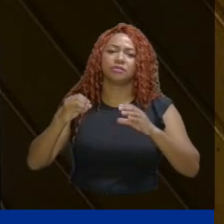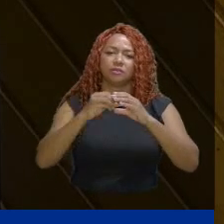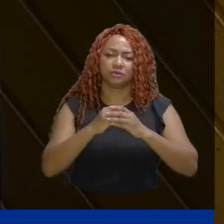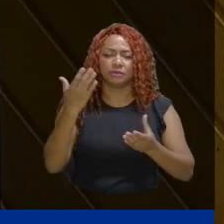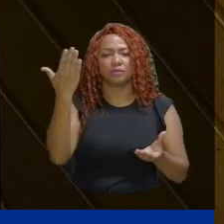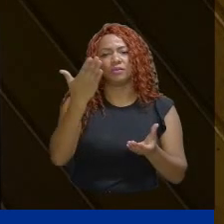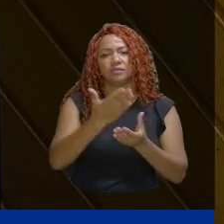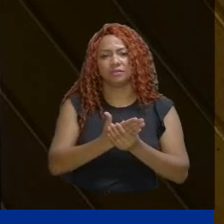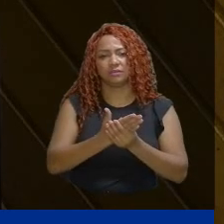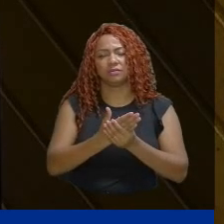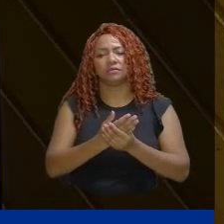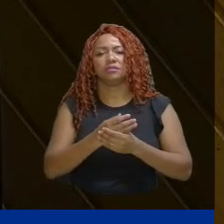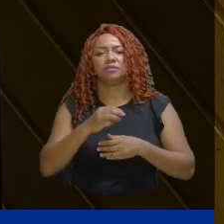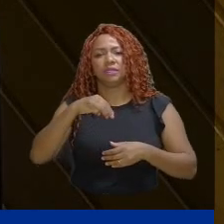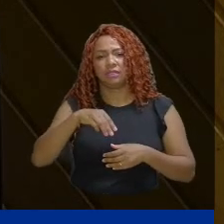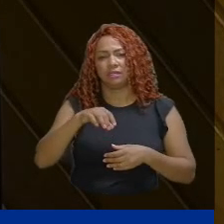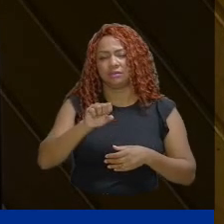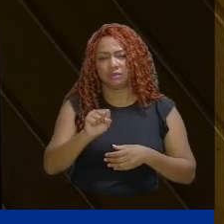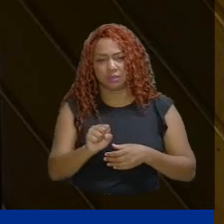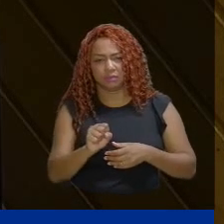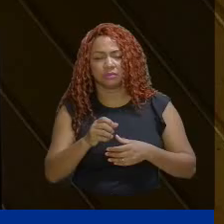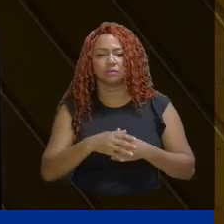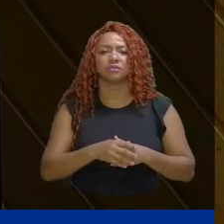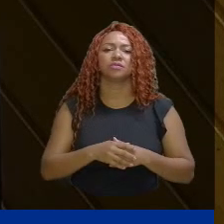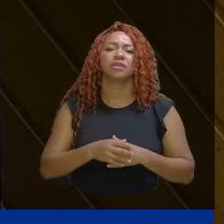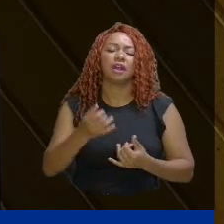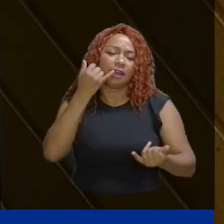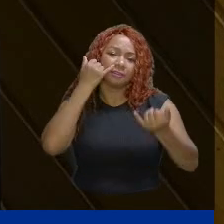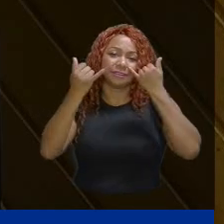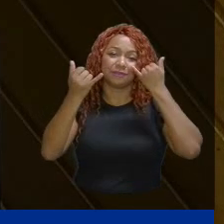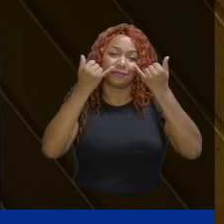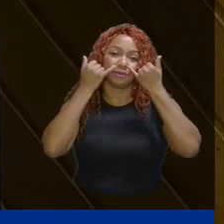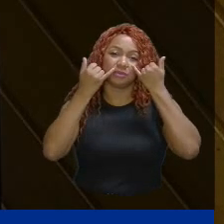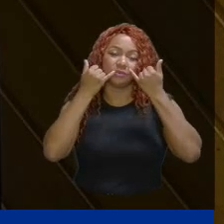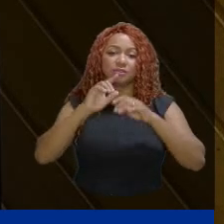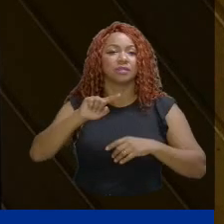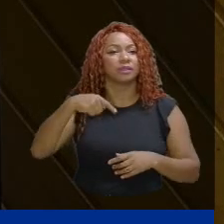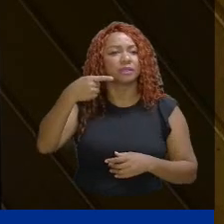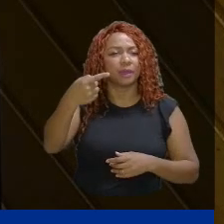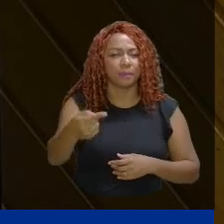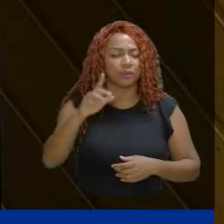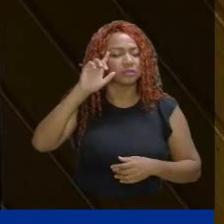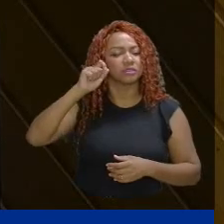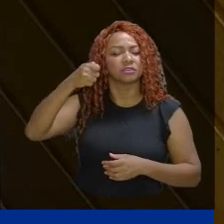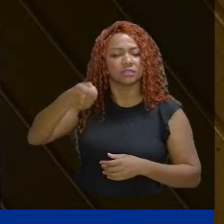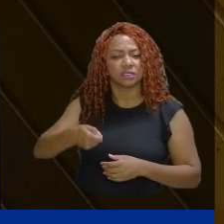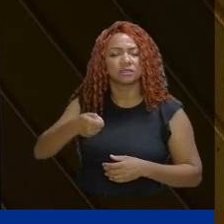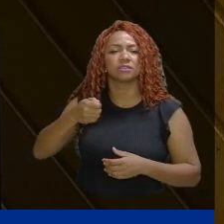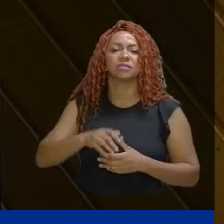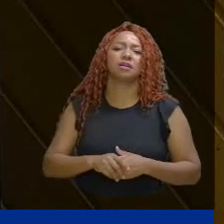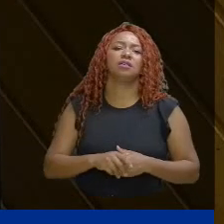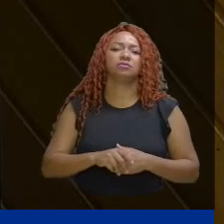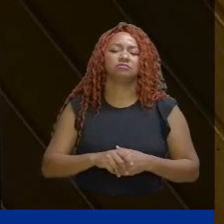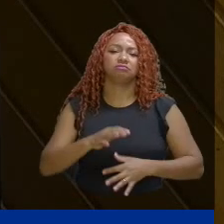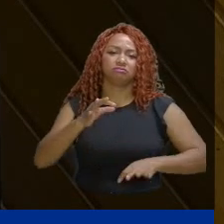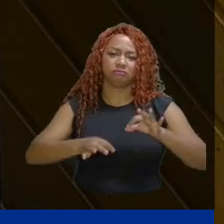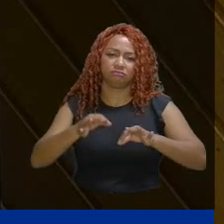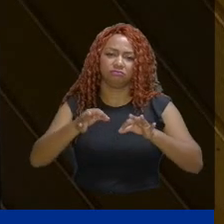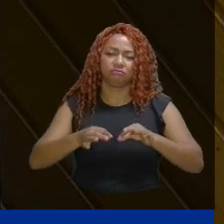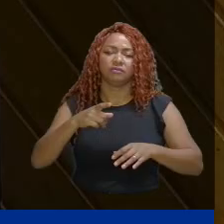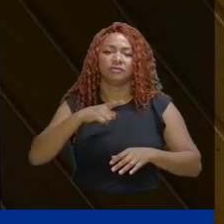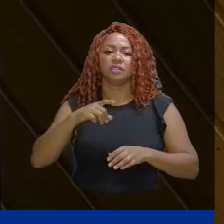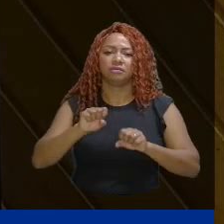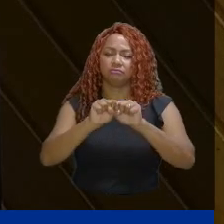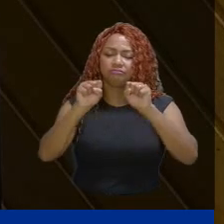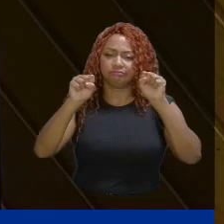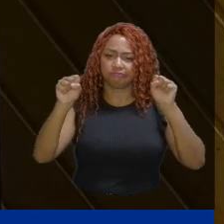nos autos do mandado de segurança. Ocorre que tais informações são posteriores à decisão colegiada. Segundo consta no